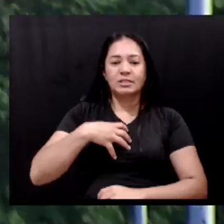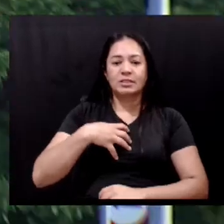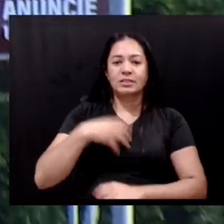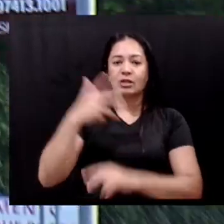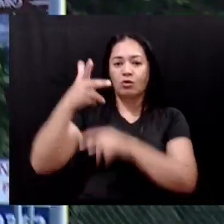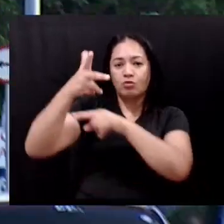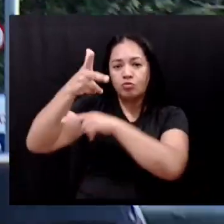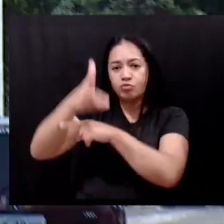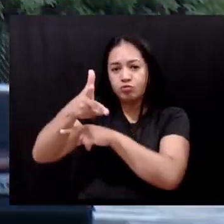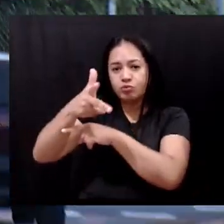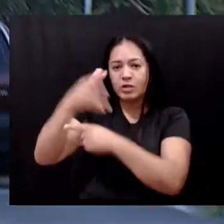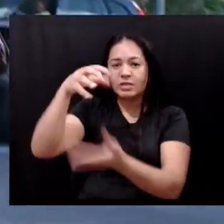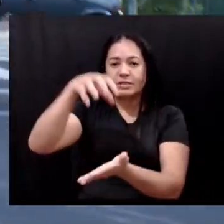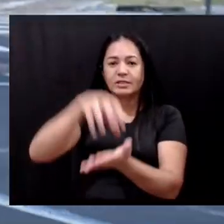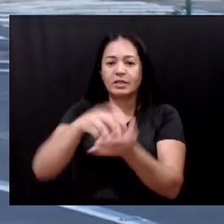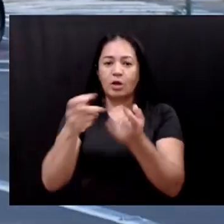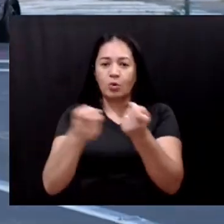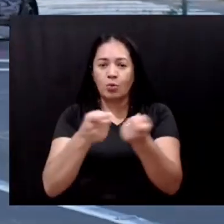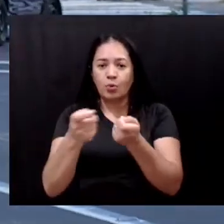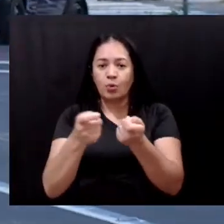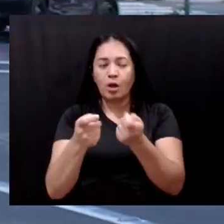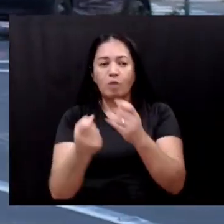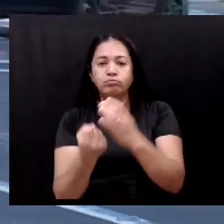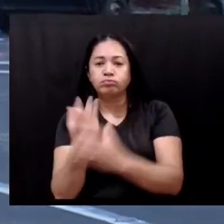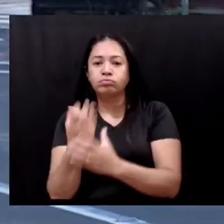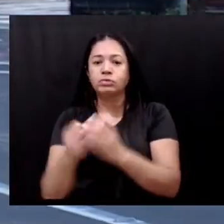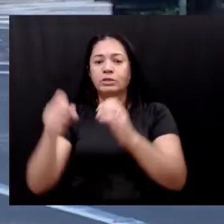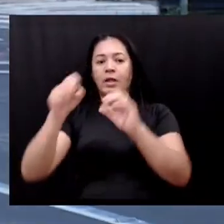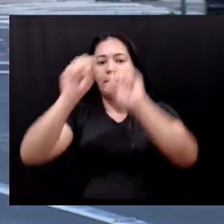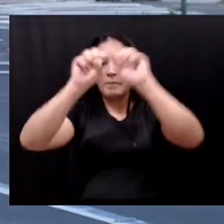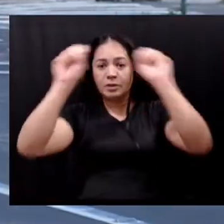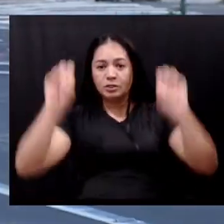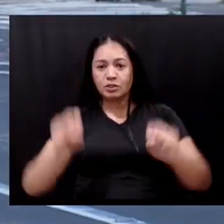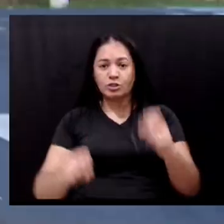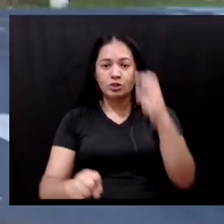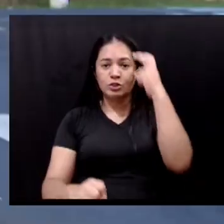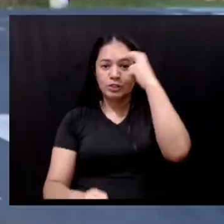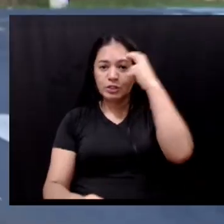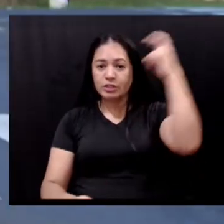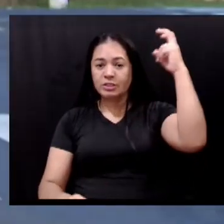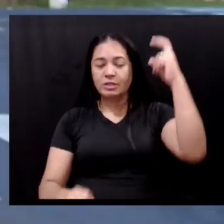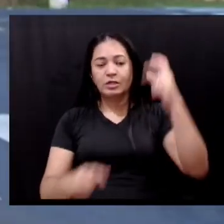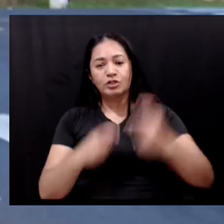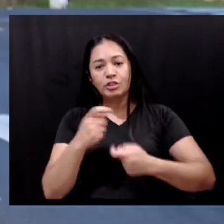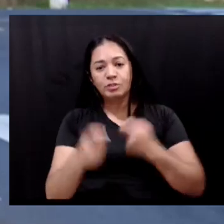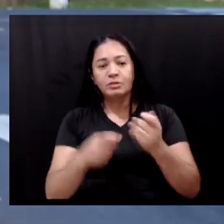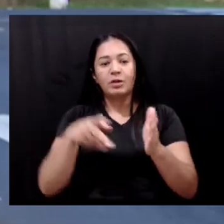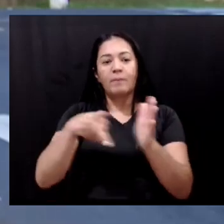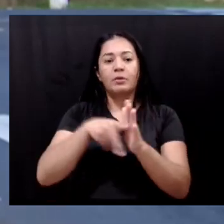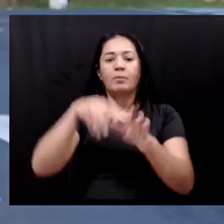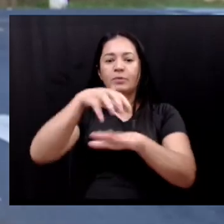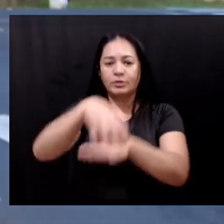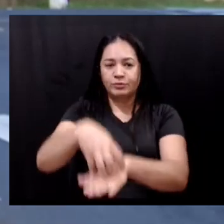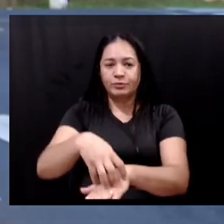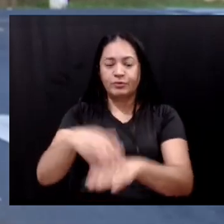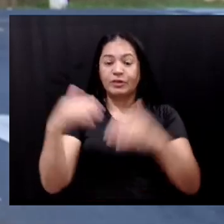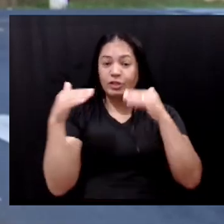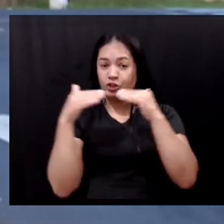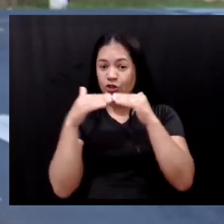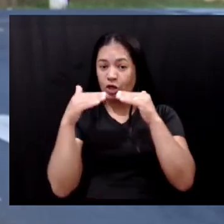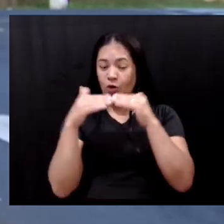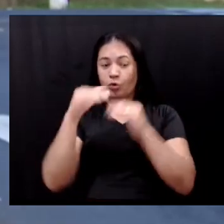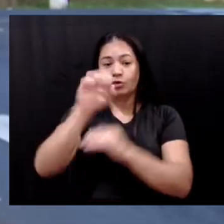de controle, criando um ecossistema inteligente de gestão do trânsito. De acordo com a INDEC, a empresa que gerencia